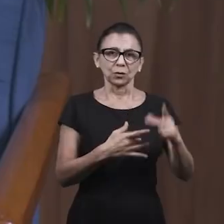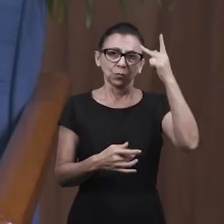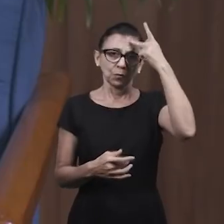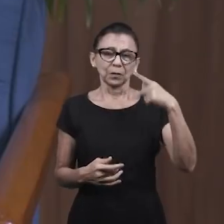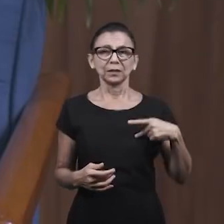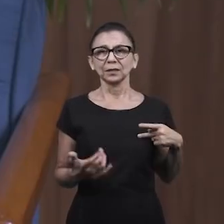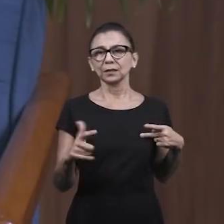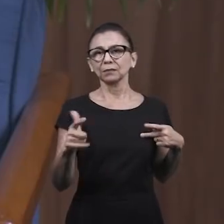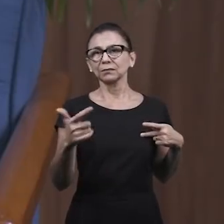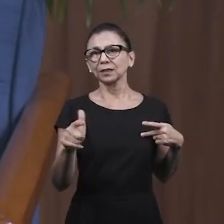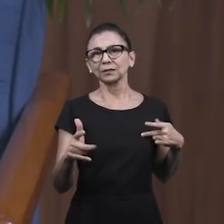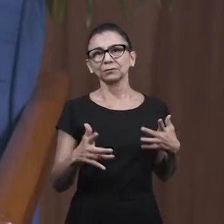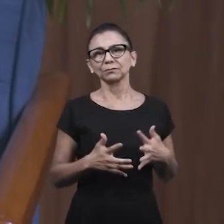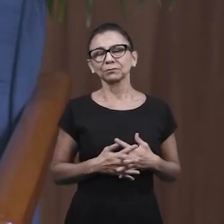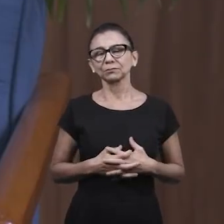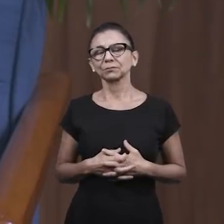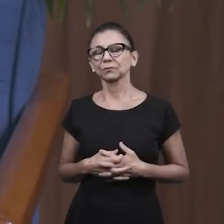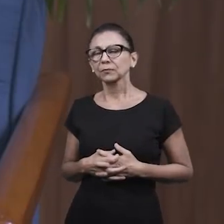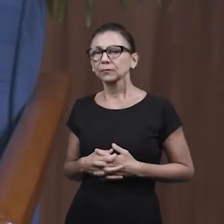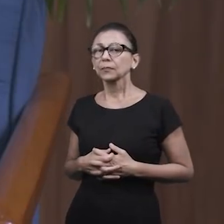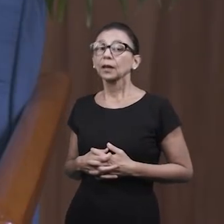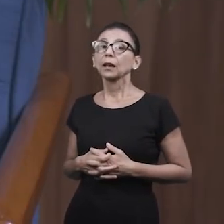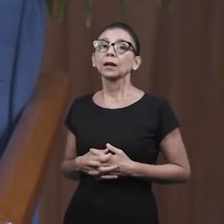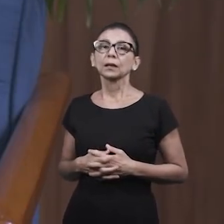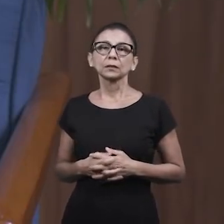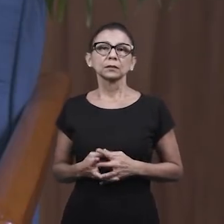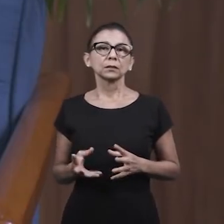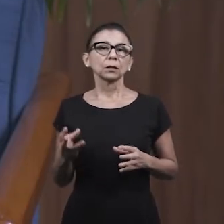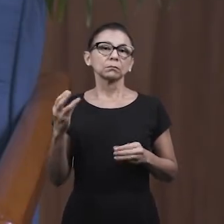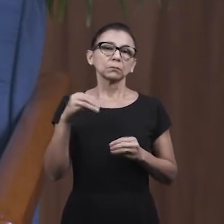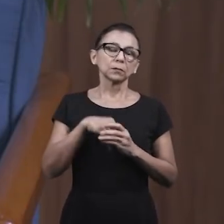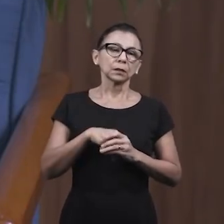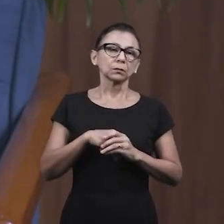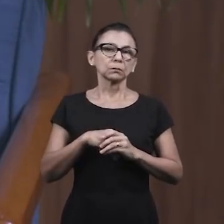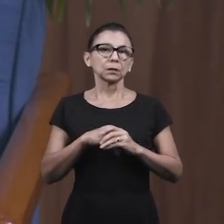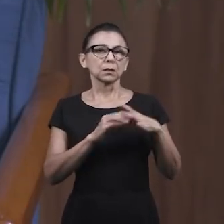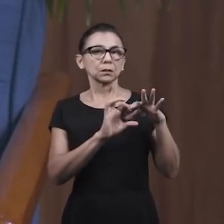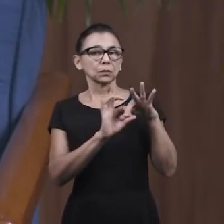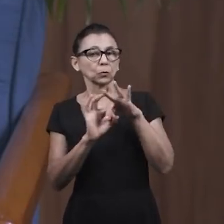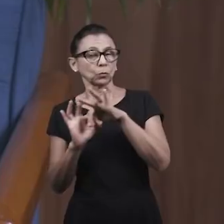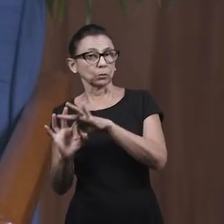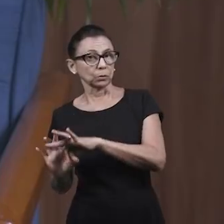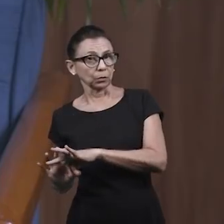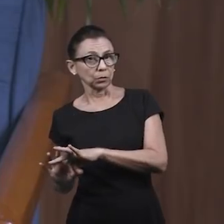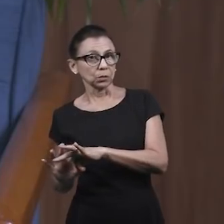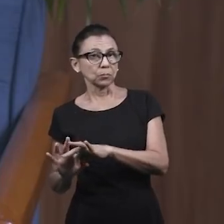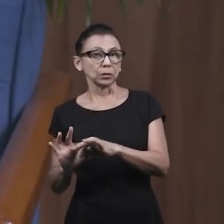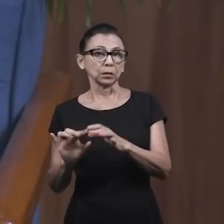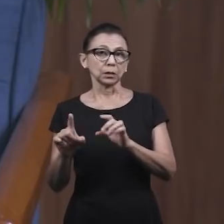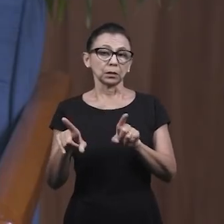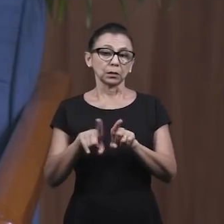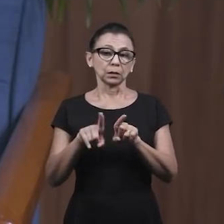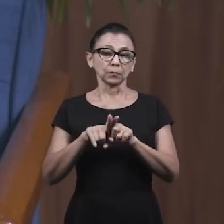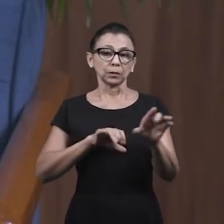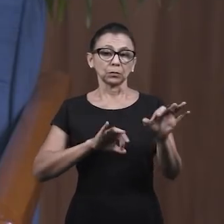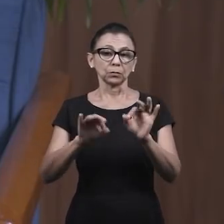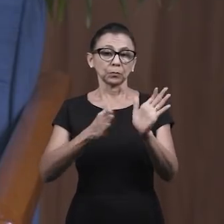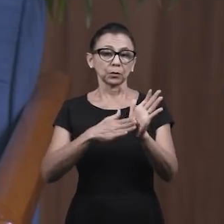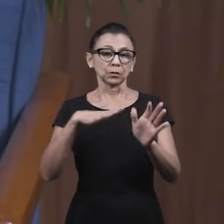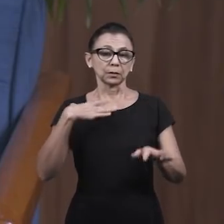carne com o adversário. O mundo está posto no maligno, no adversário. Então, quando fala